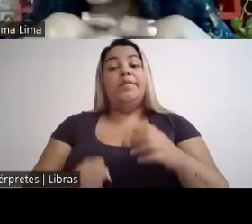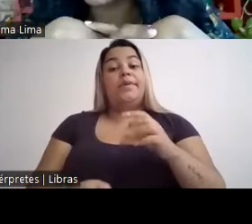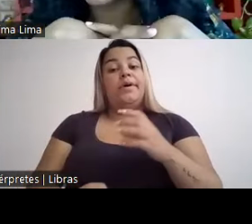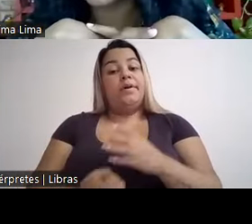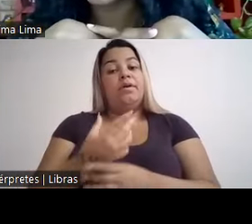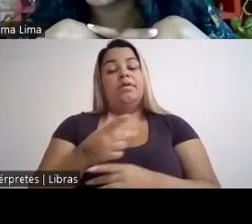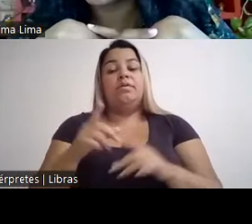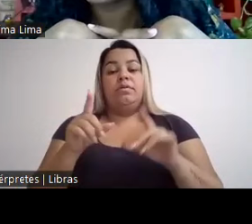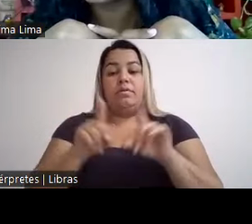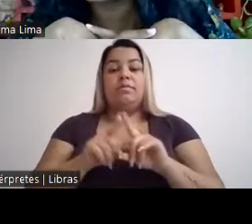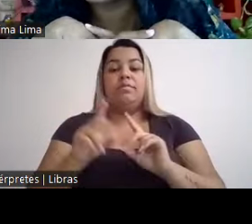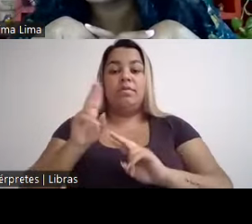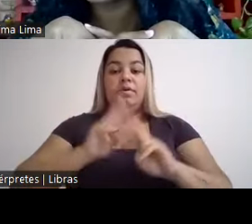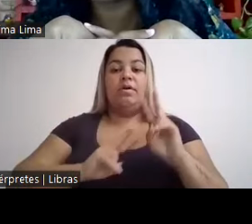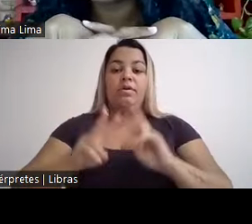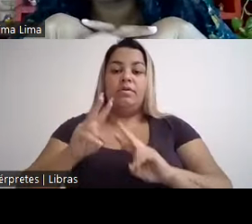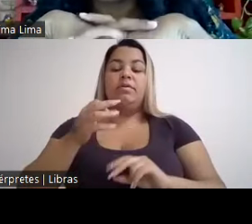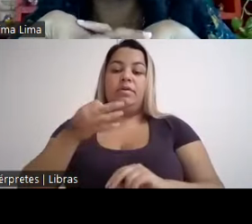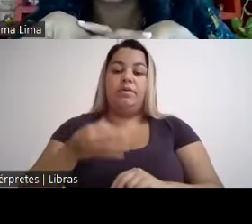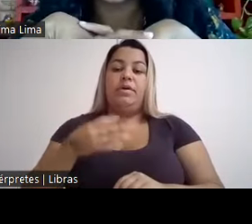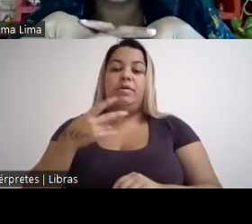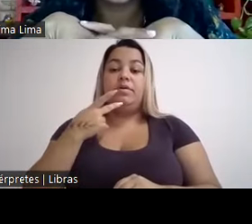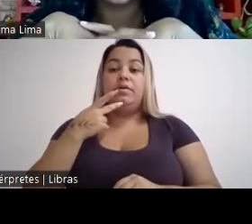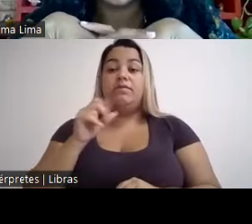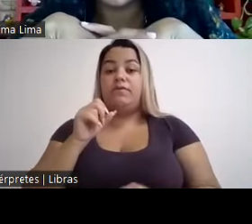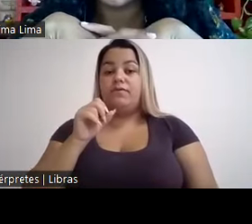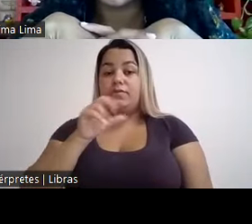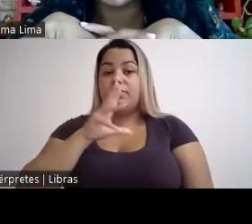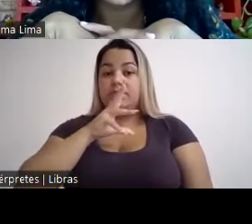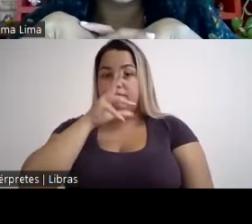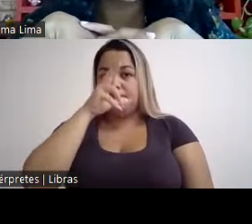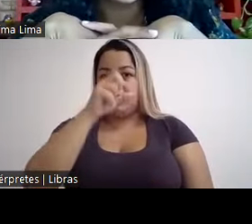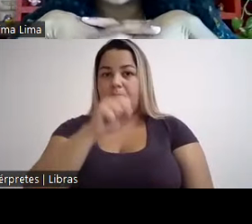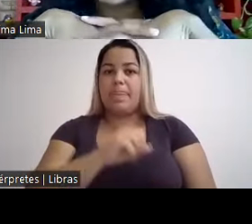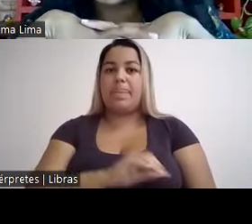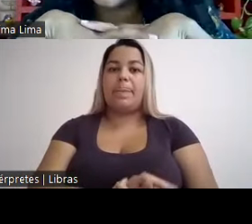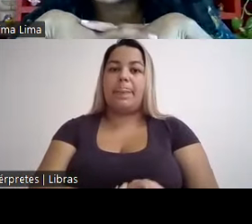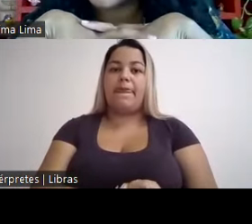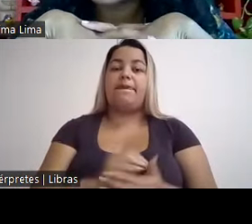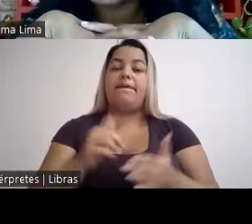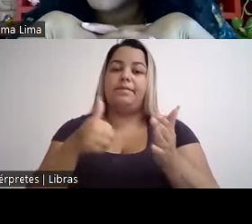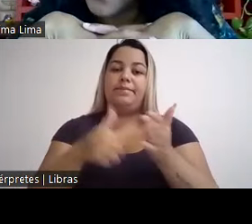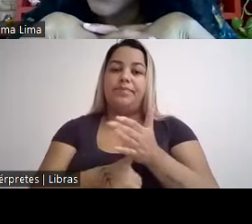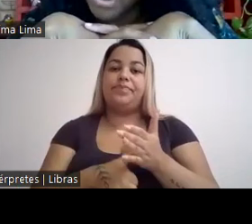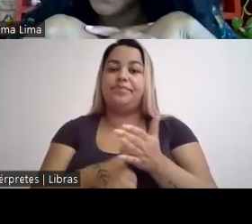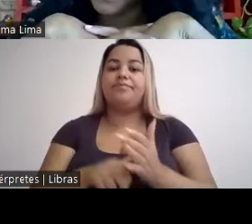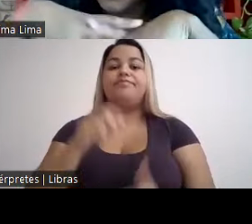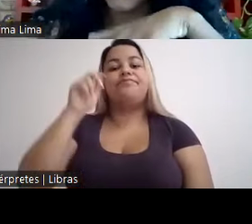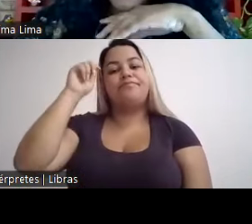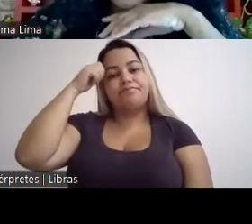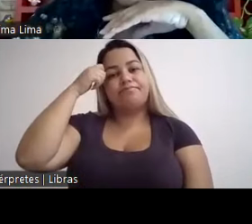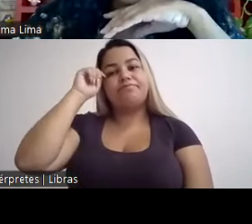essas visualidades positivas de maneira a fortalecer a uma identidade racial